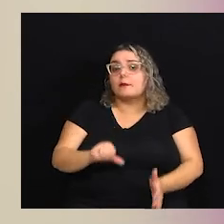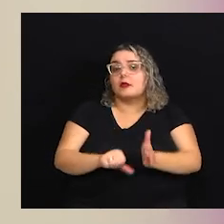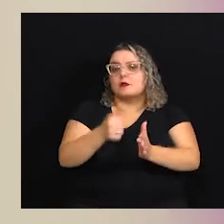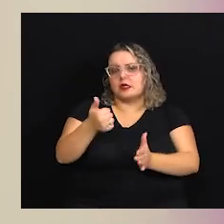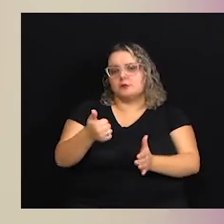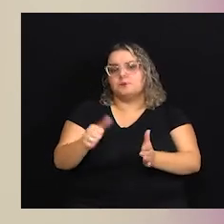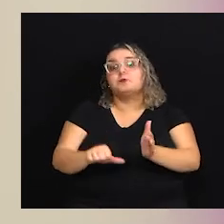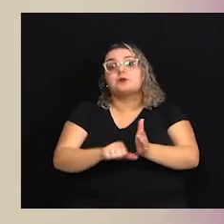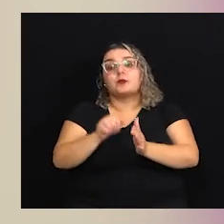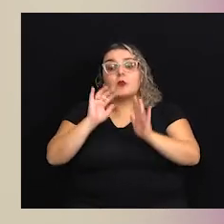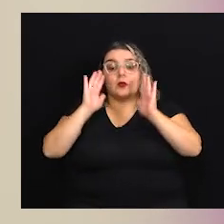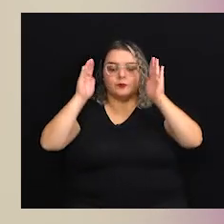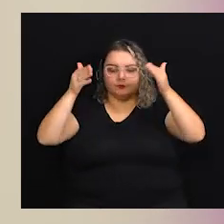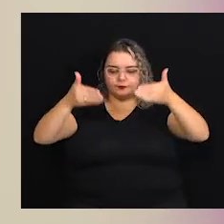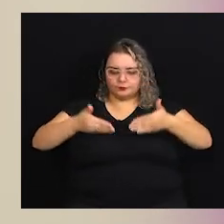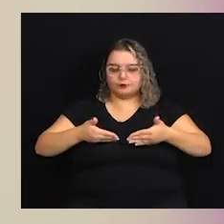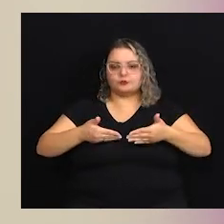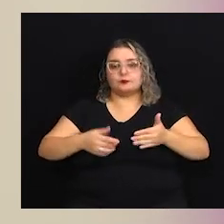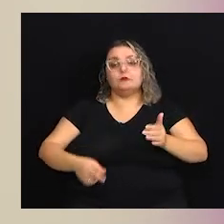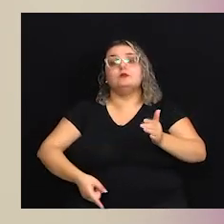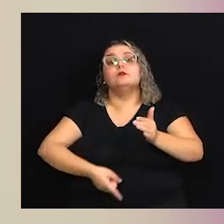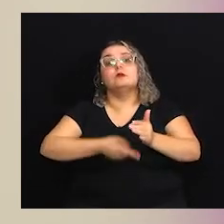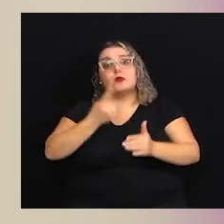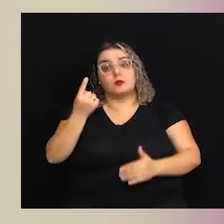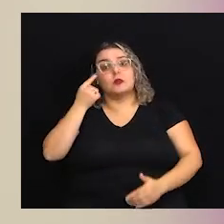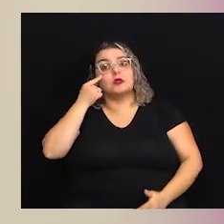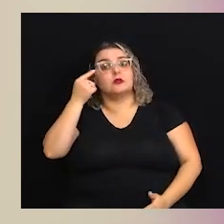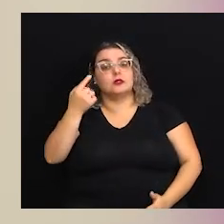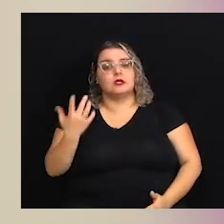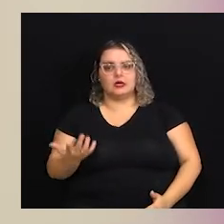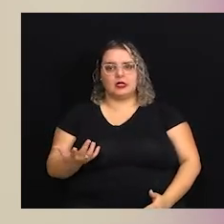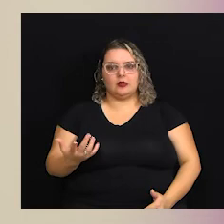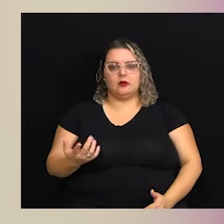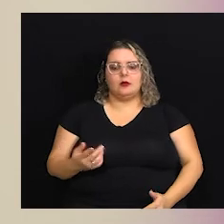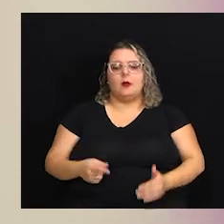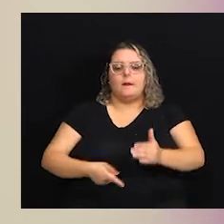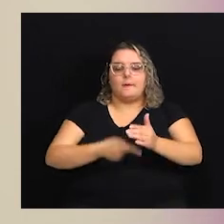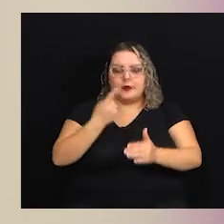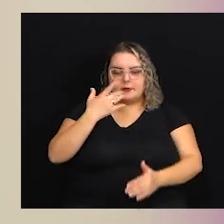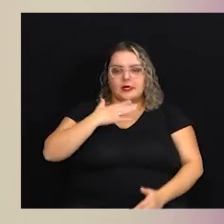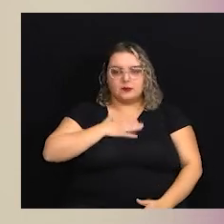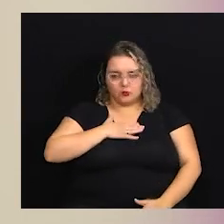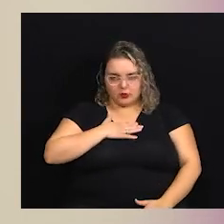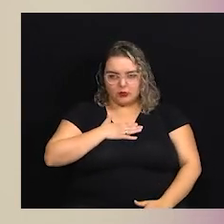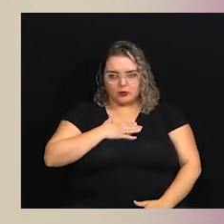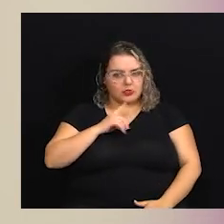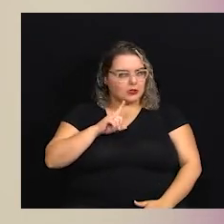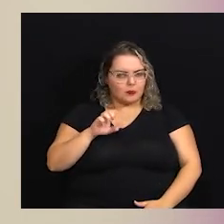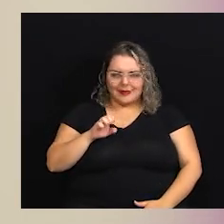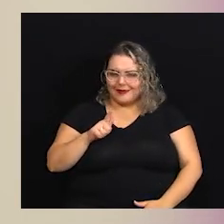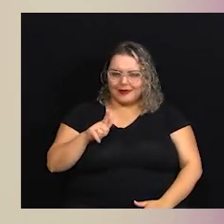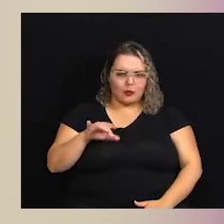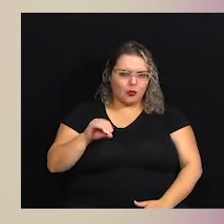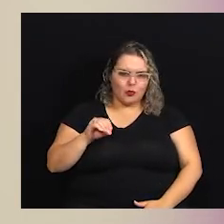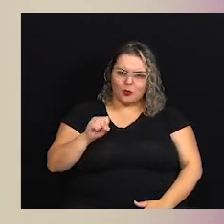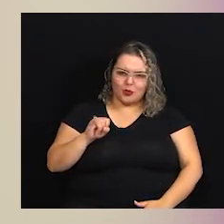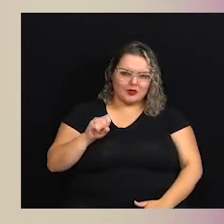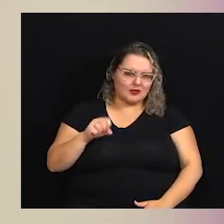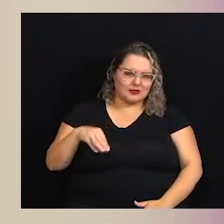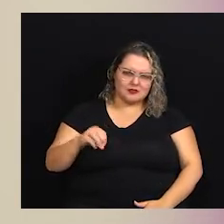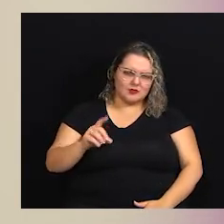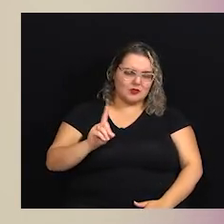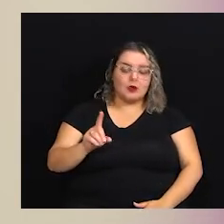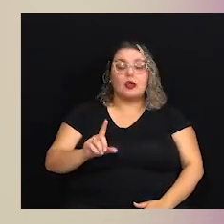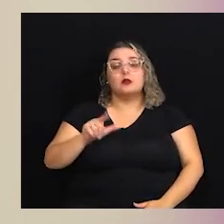bem primeiro. Então, primeiro você tem que se priorizar. Primeiro você tem que pôr na sua lista, primeiro eu, e não, você não está sendo egoísta,